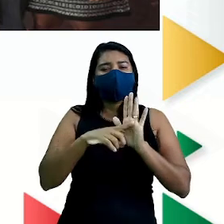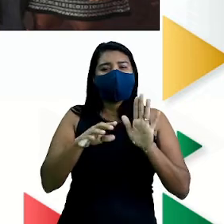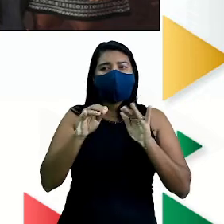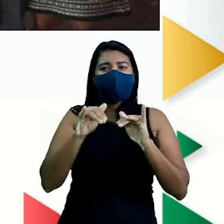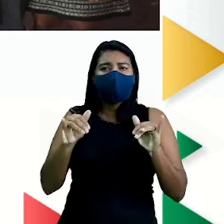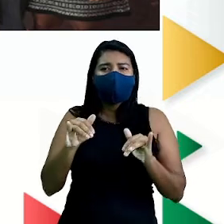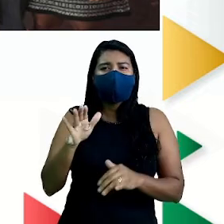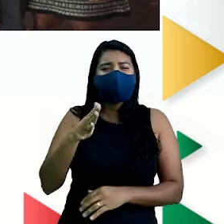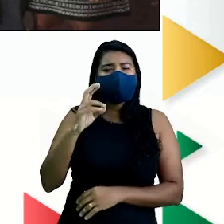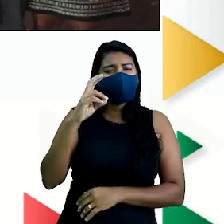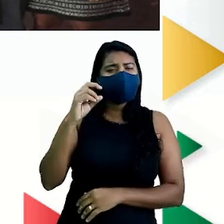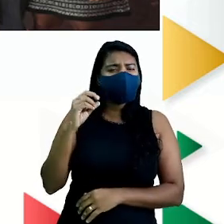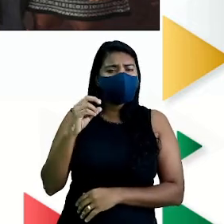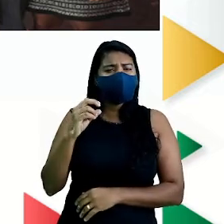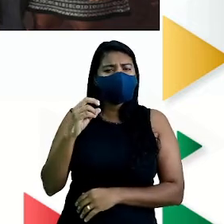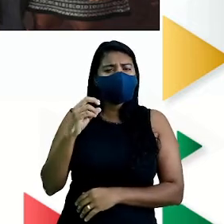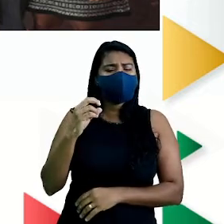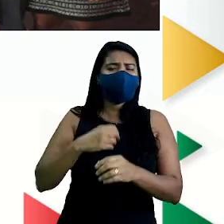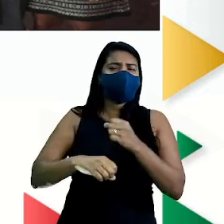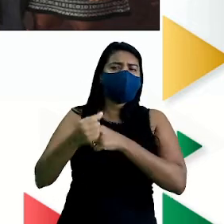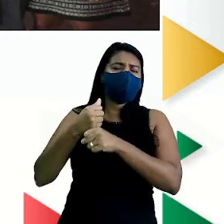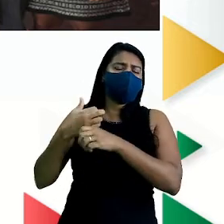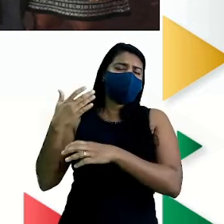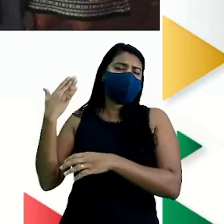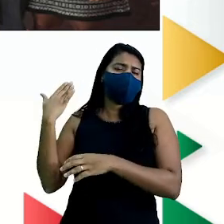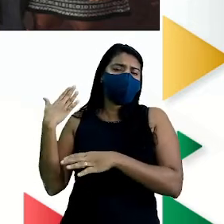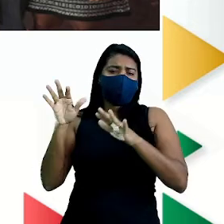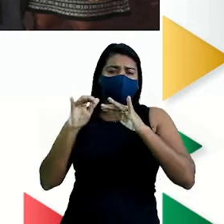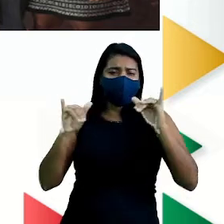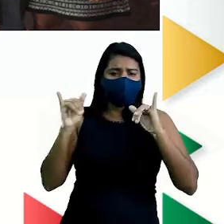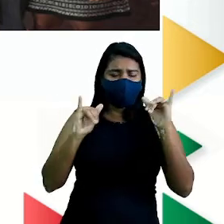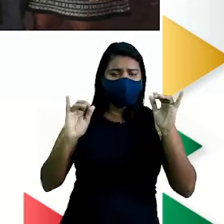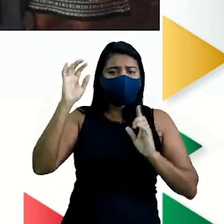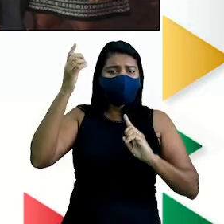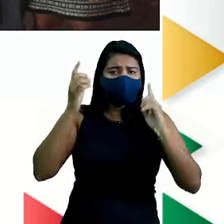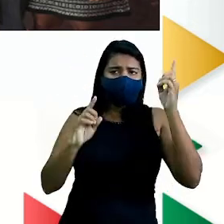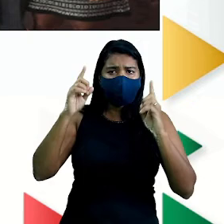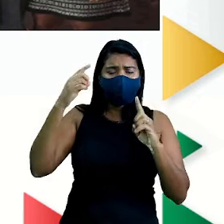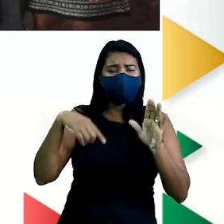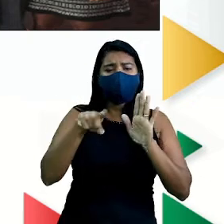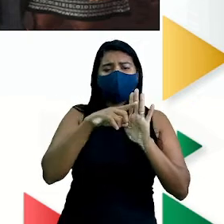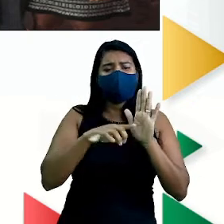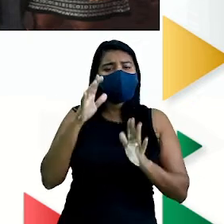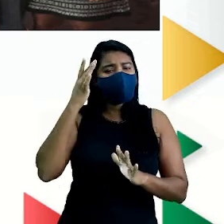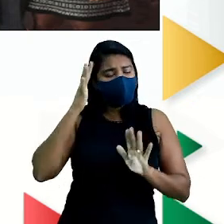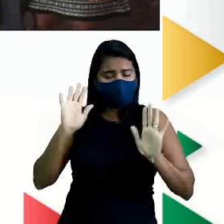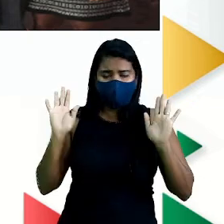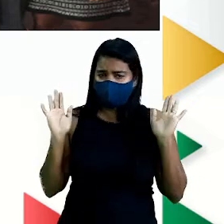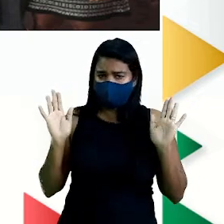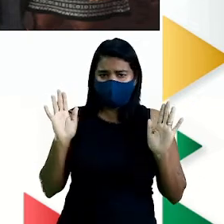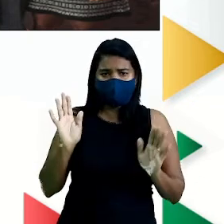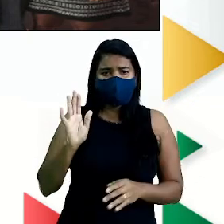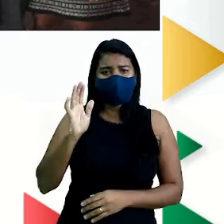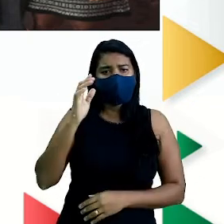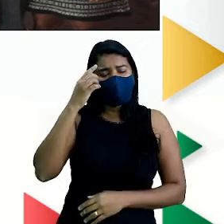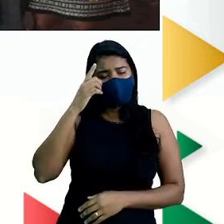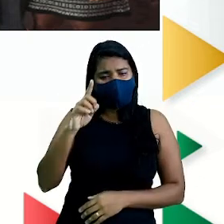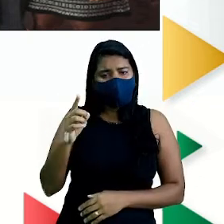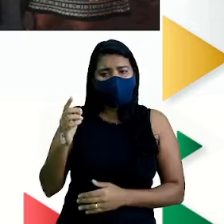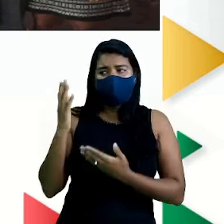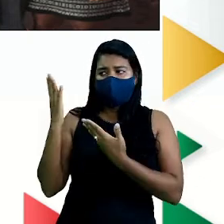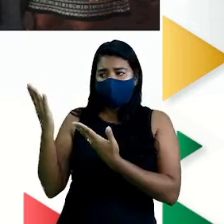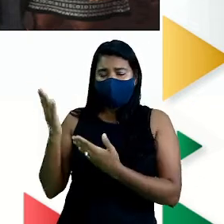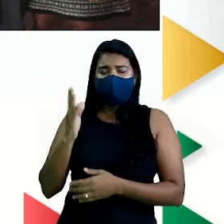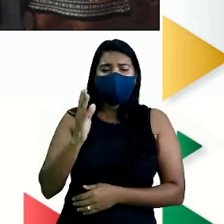mais ou menos uns 50 anos. Né? Então, que tem na sua grade, eu não sei o dia realmente, eu esqueci, né?